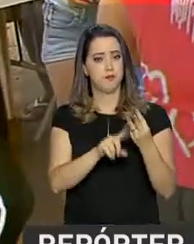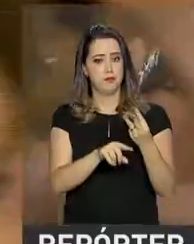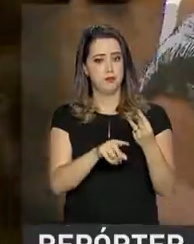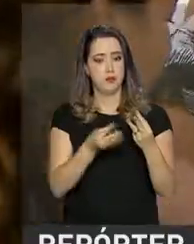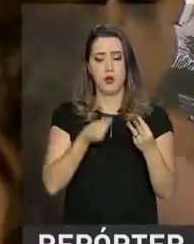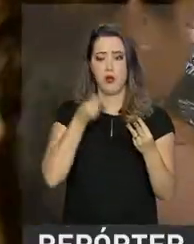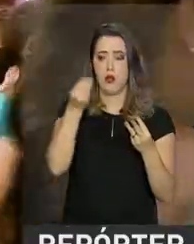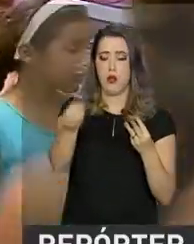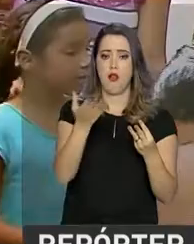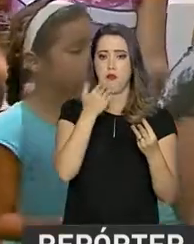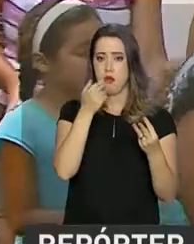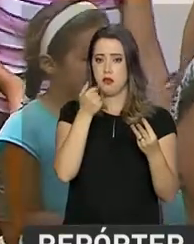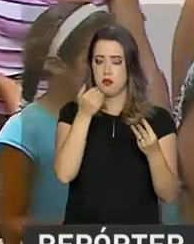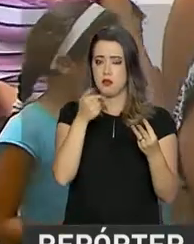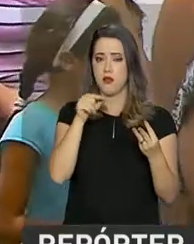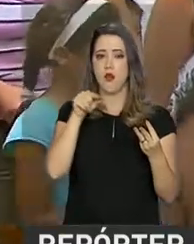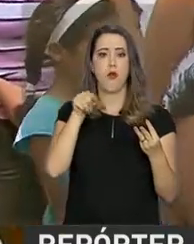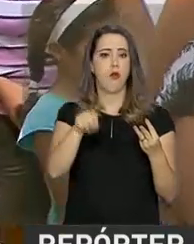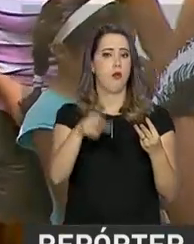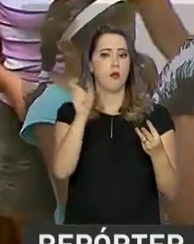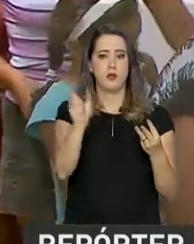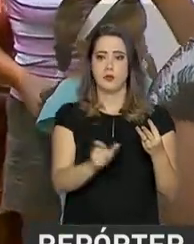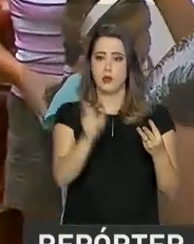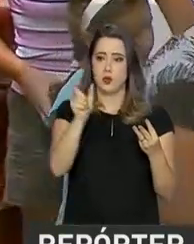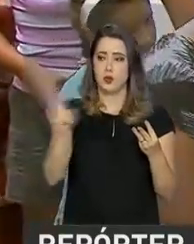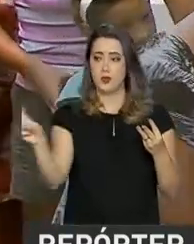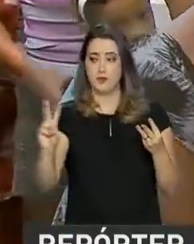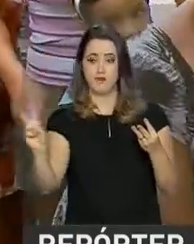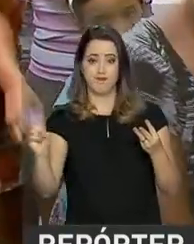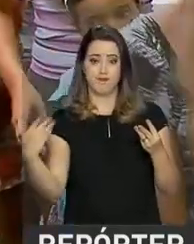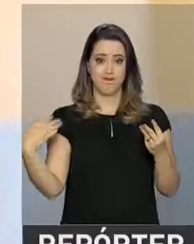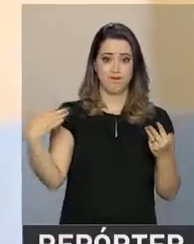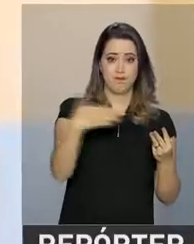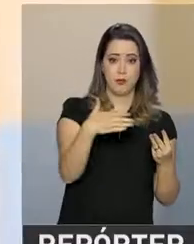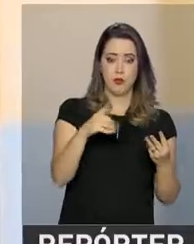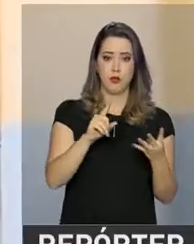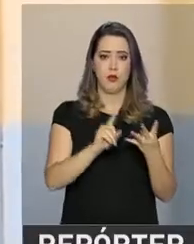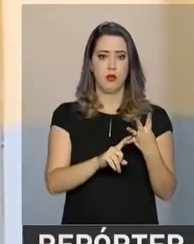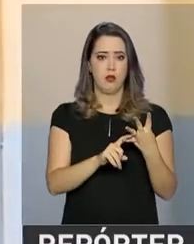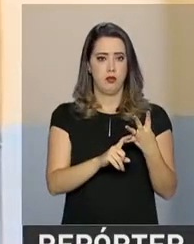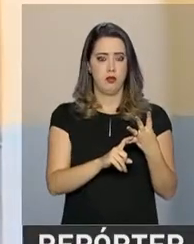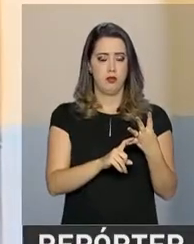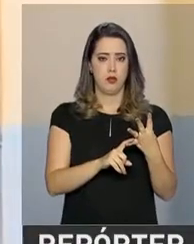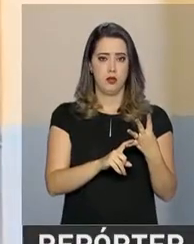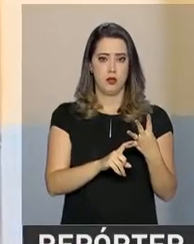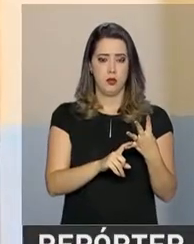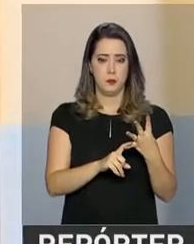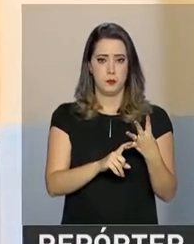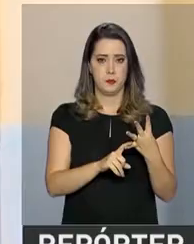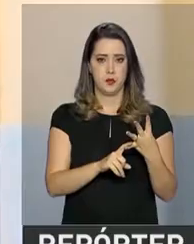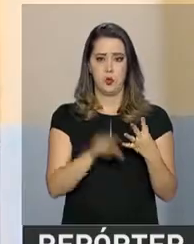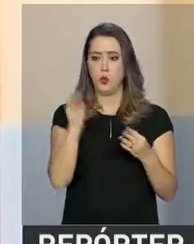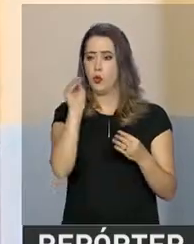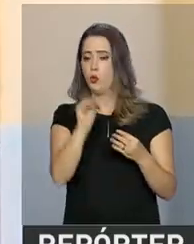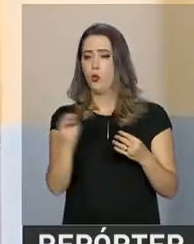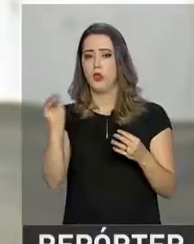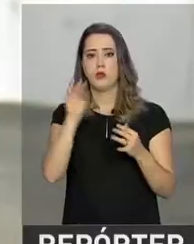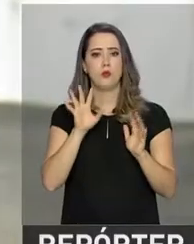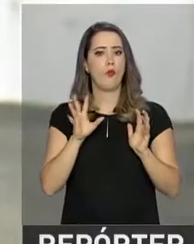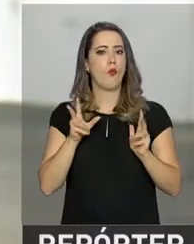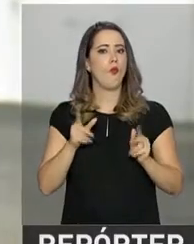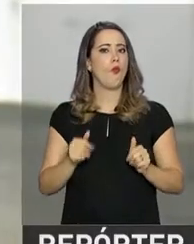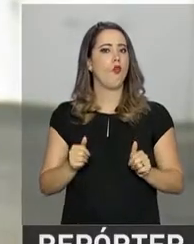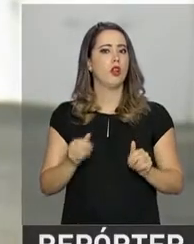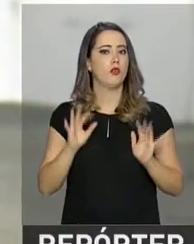o fornecimento de alimentação aos imigrantes abrigados o fornecimento de apoio sanitário de saúde